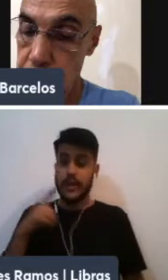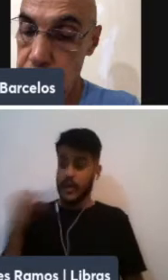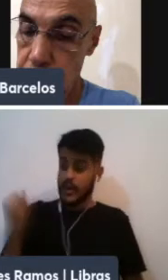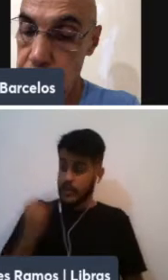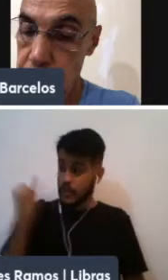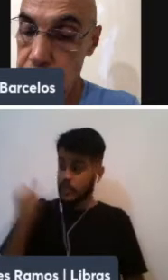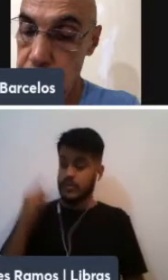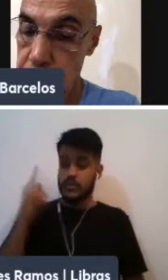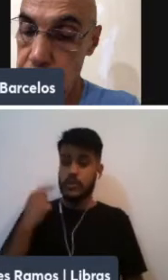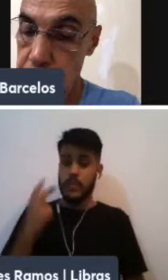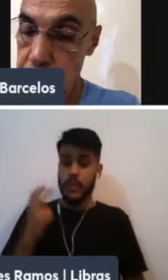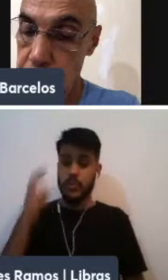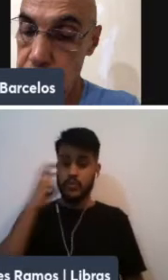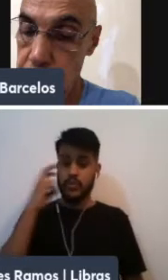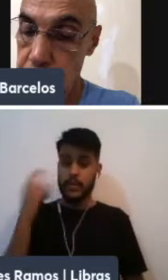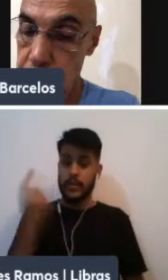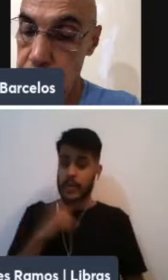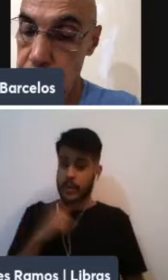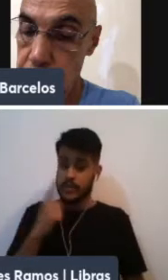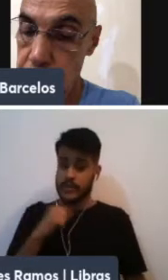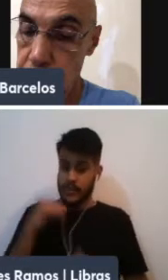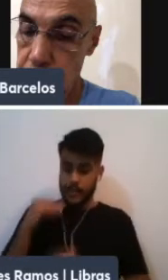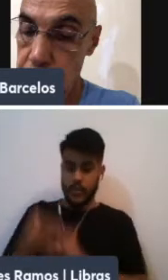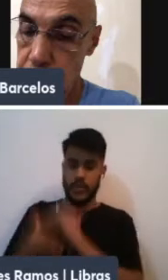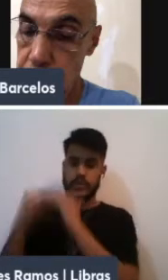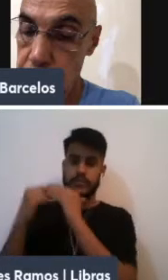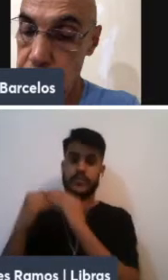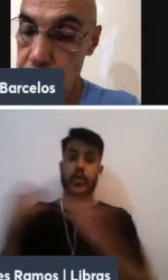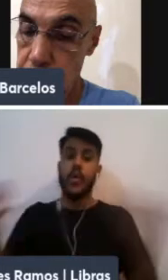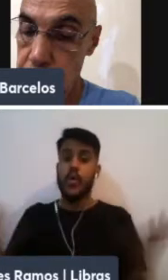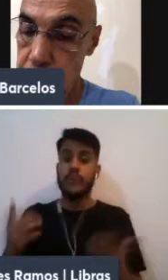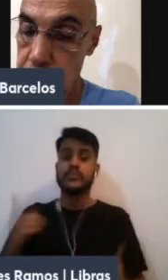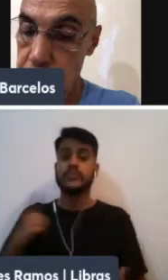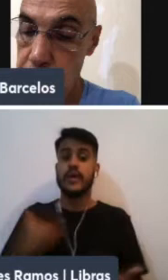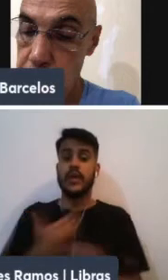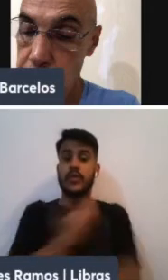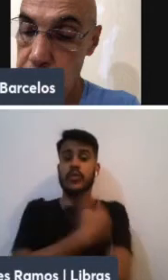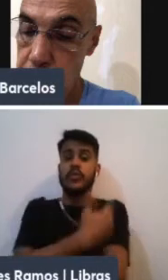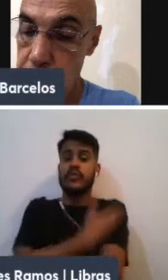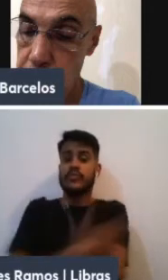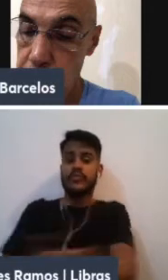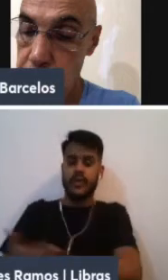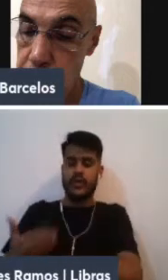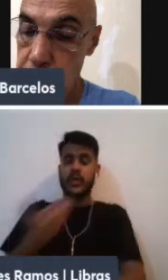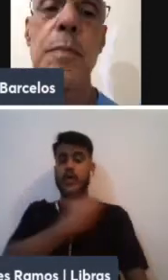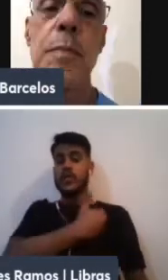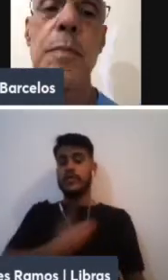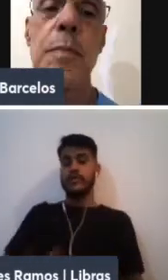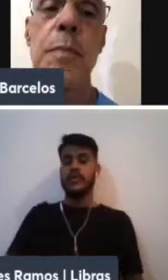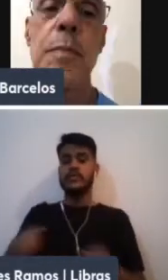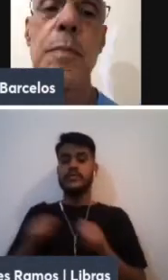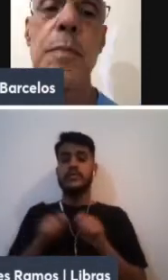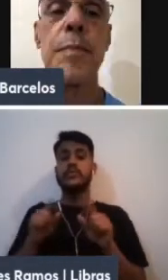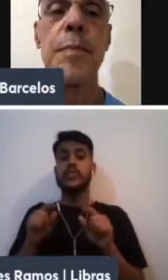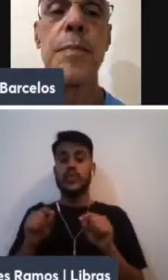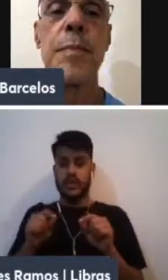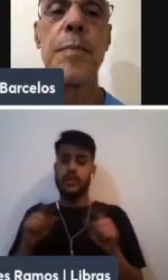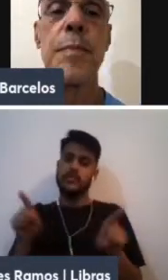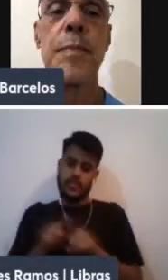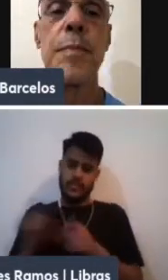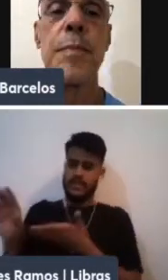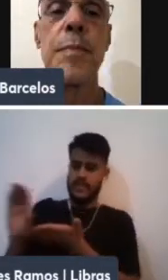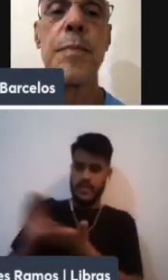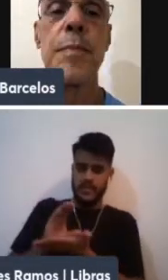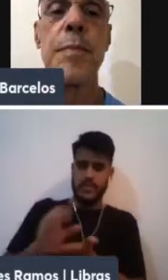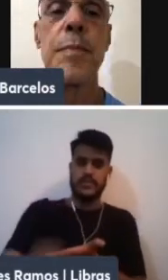progressista, né, ele tem hoje um governo que o representa cortando verbas e cortando cultura, que é uma forma de cortar